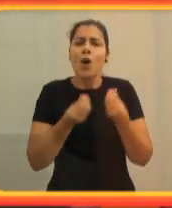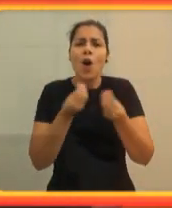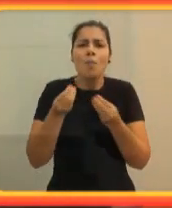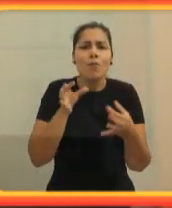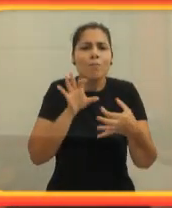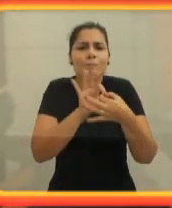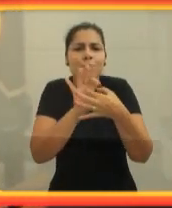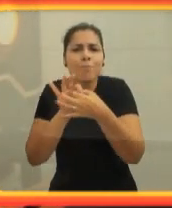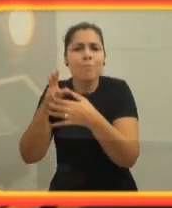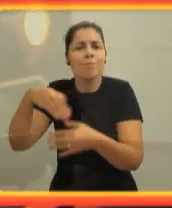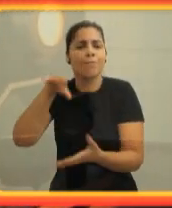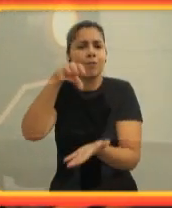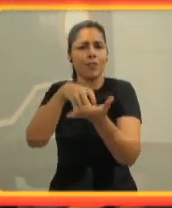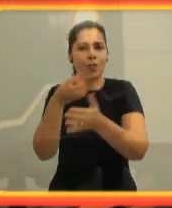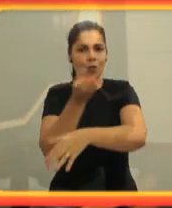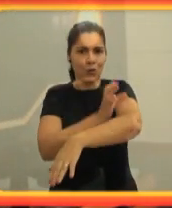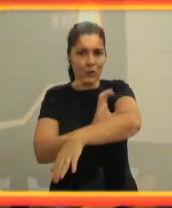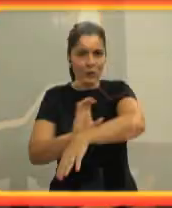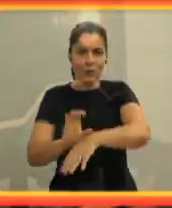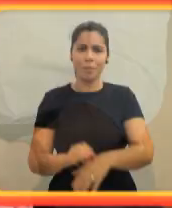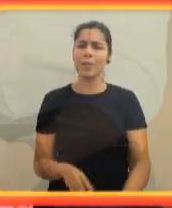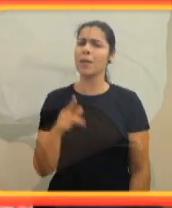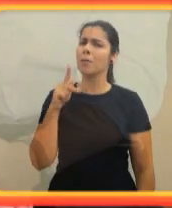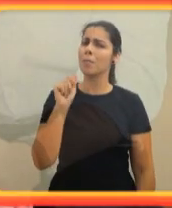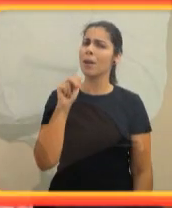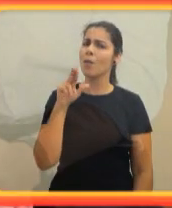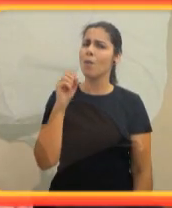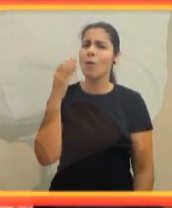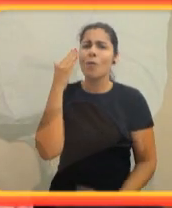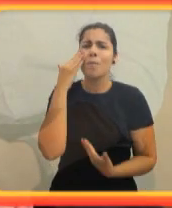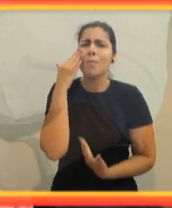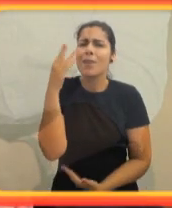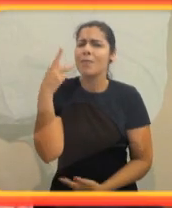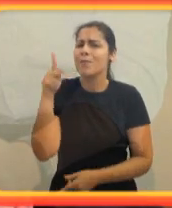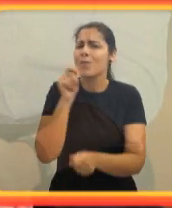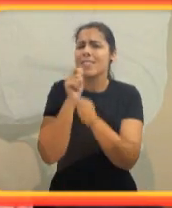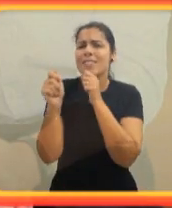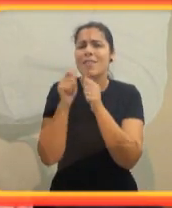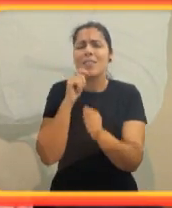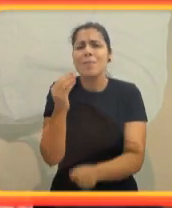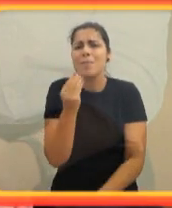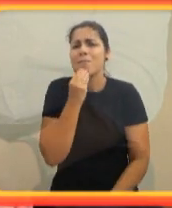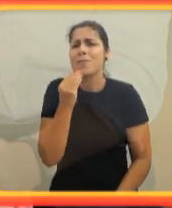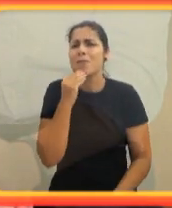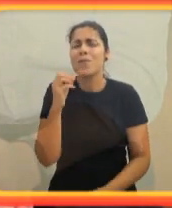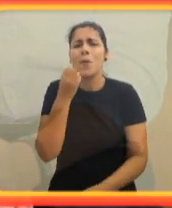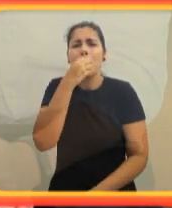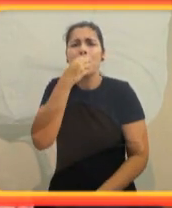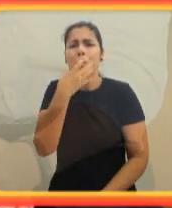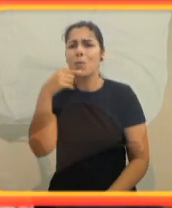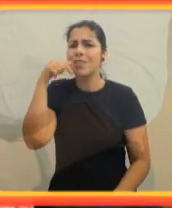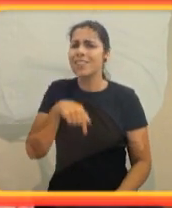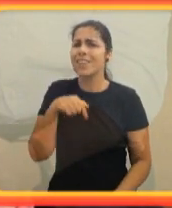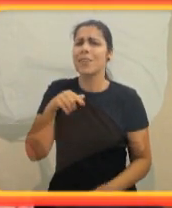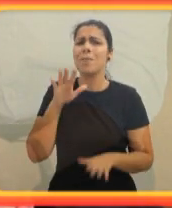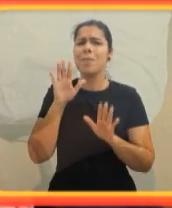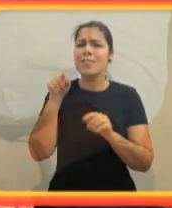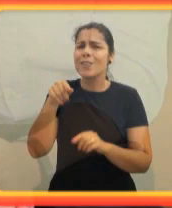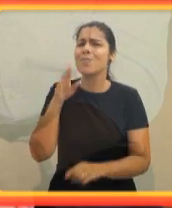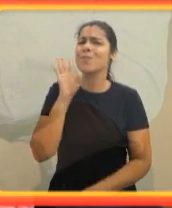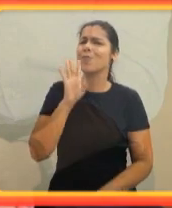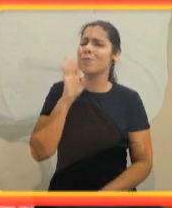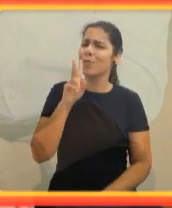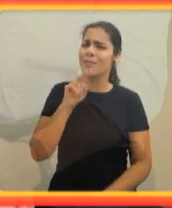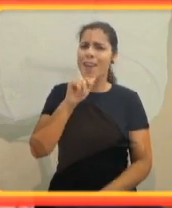todo o conteúdo produzido no Centro Cultural. Paulo, obrigada pela sua entrevista e pela oportunidade. Foi tão bom estar aqui, mas é isso